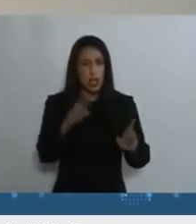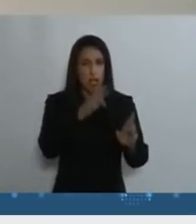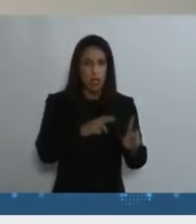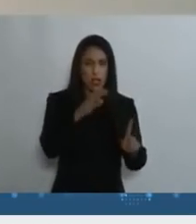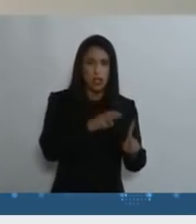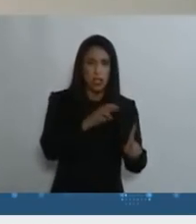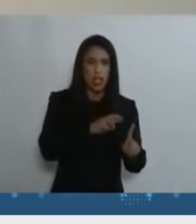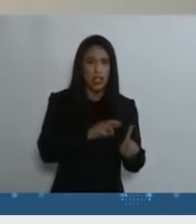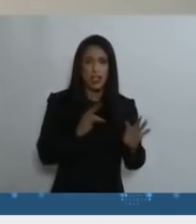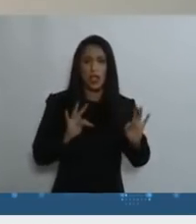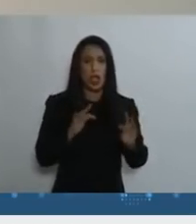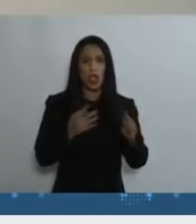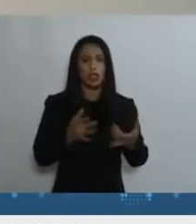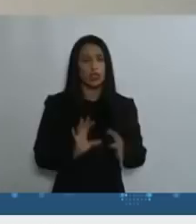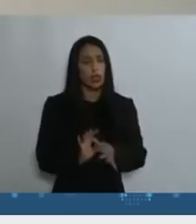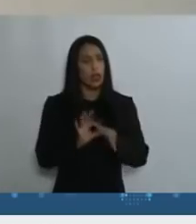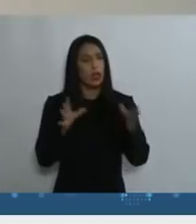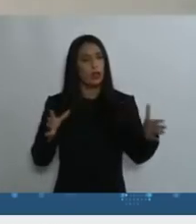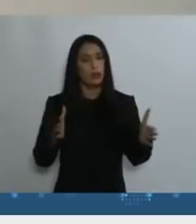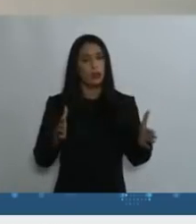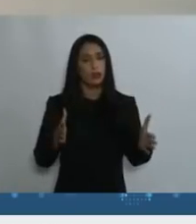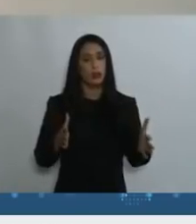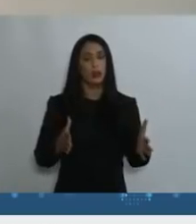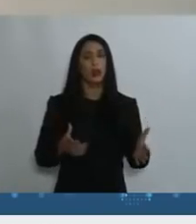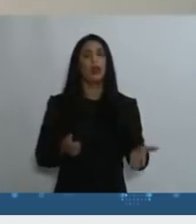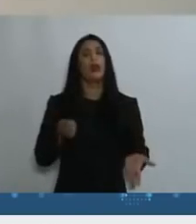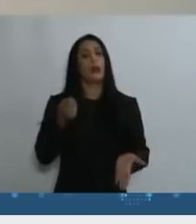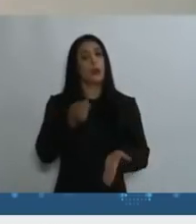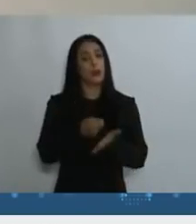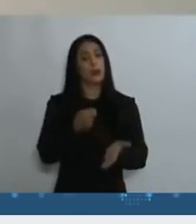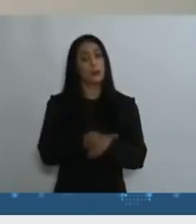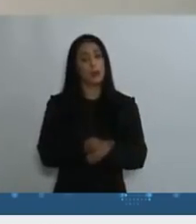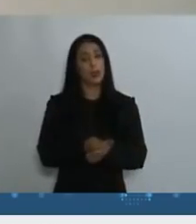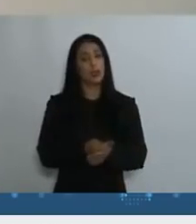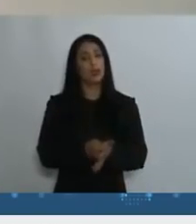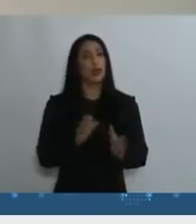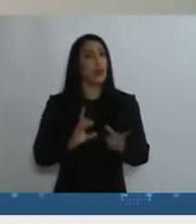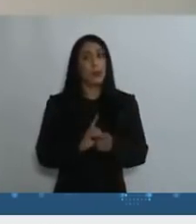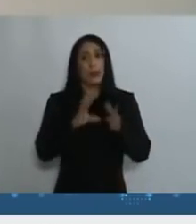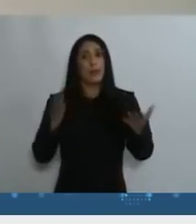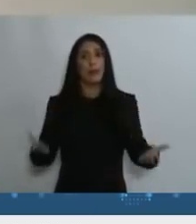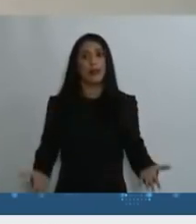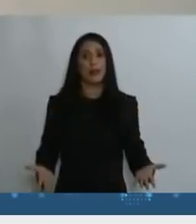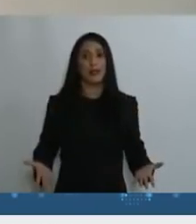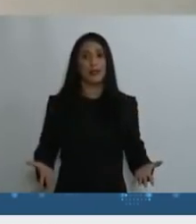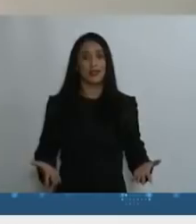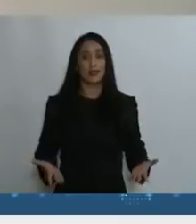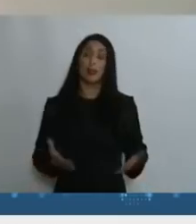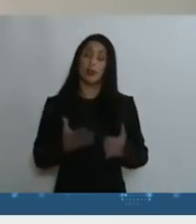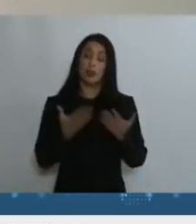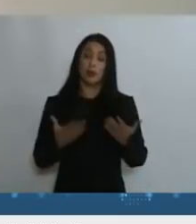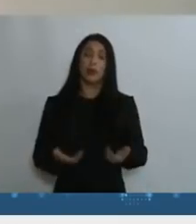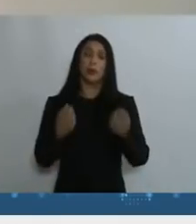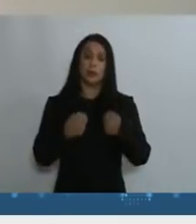coletadas em seu favor esta uma imposição do regime democrático sob